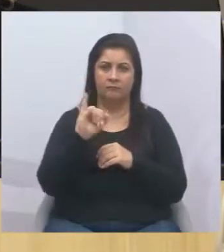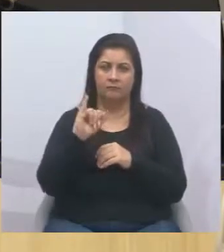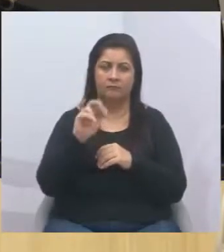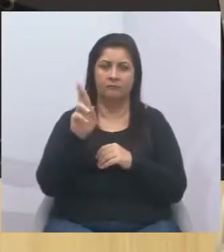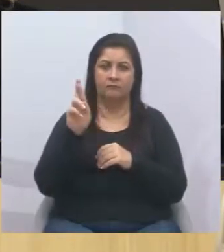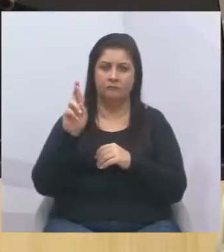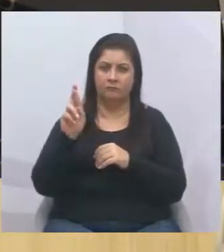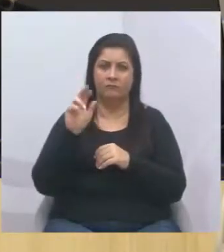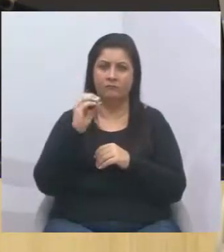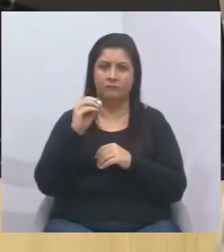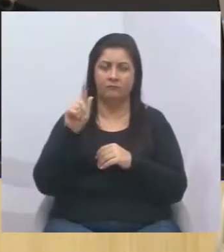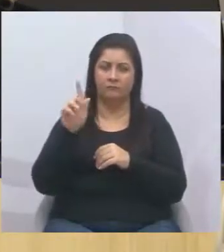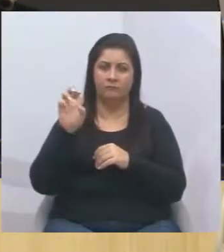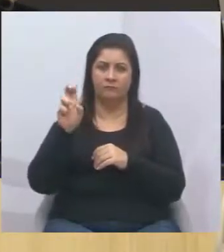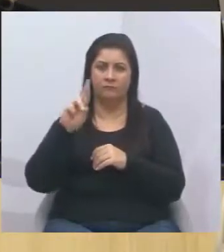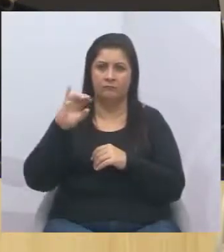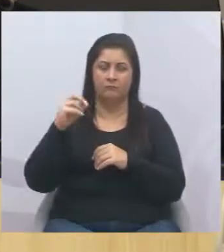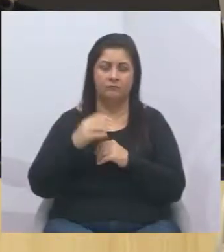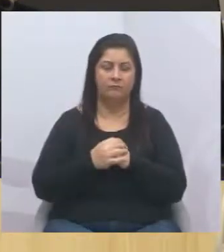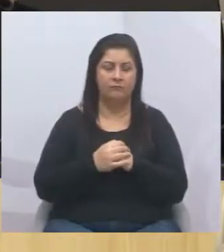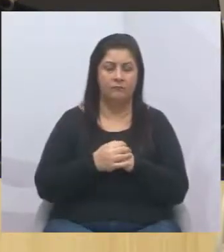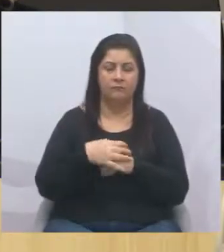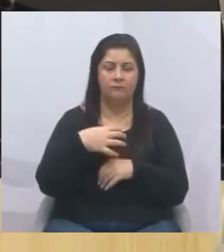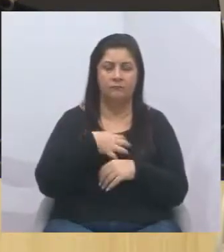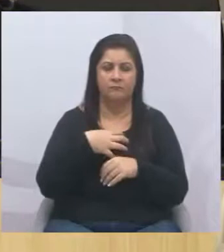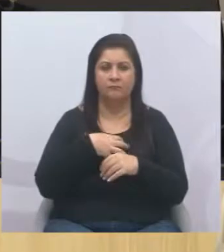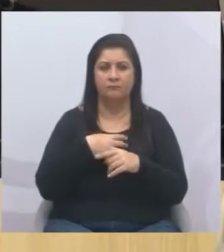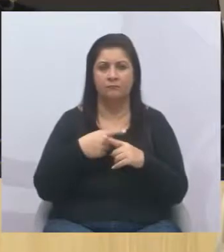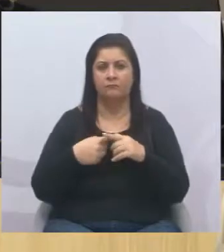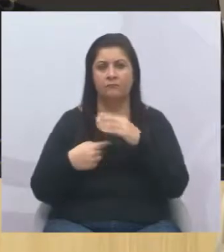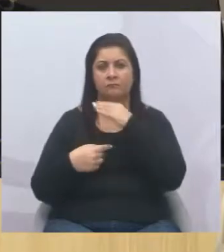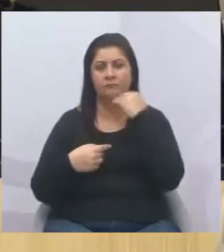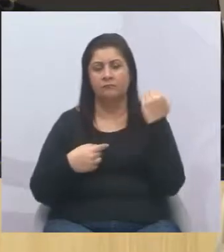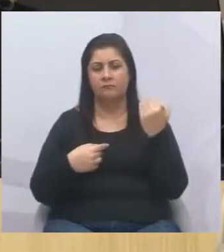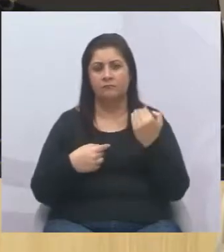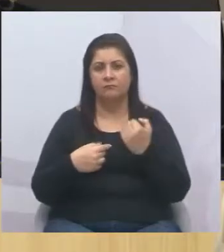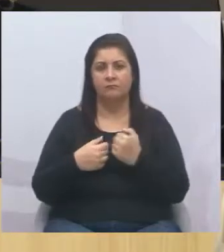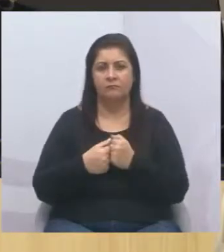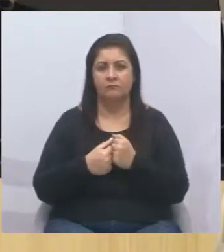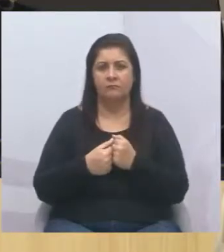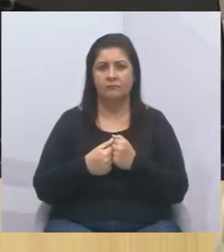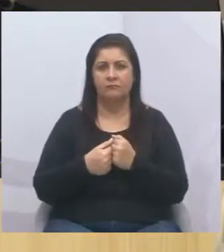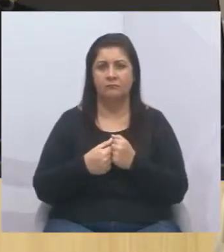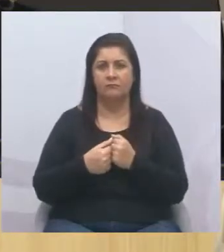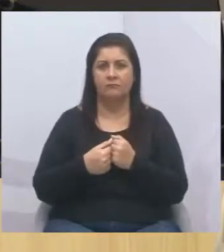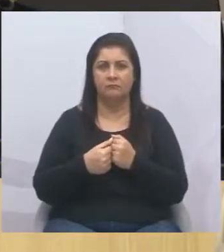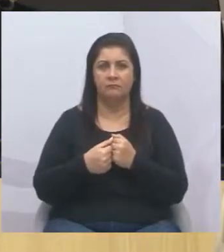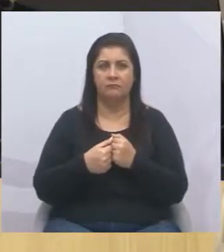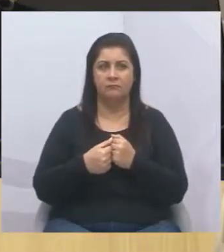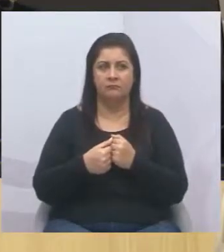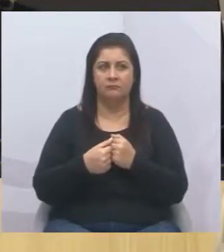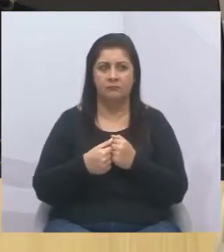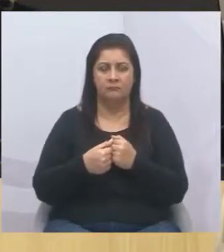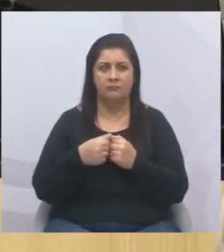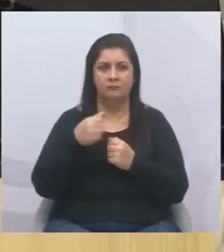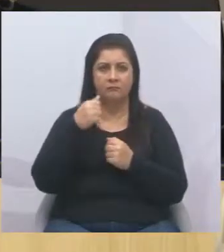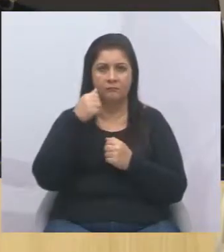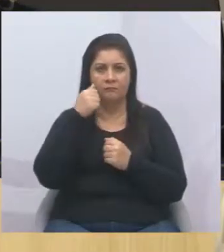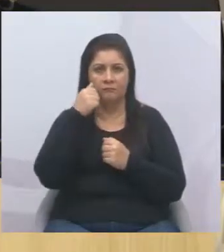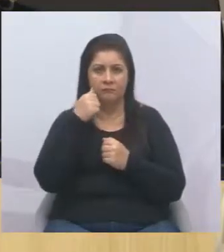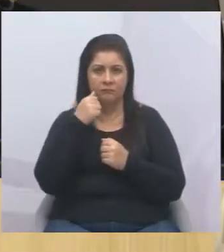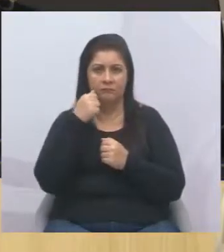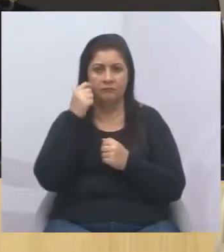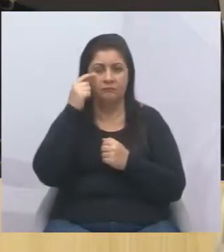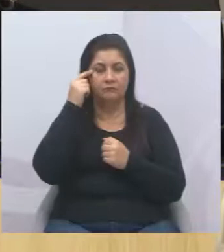Timóteo. Voto de pesar pelo falecimento de Misako Funada Sasaki. Voto formulado pelo vereador